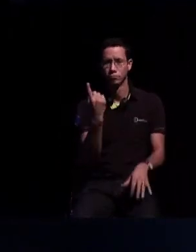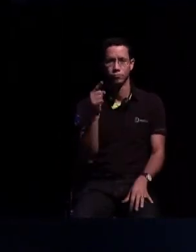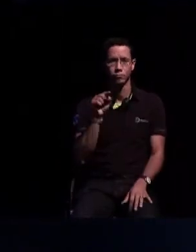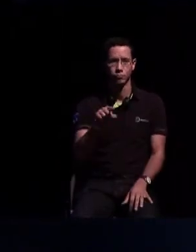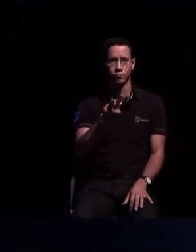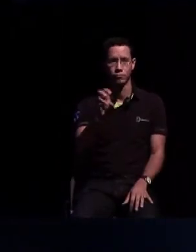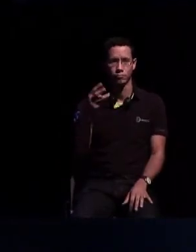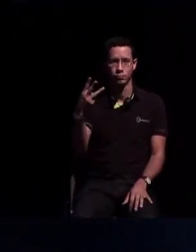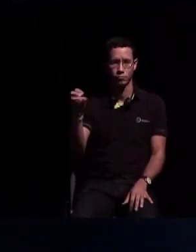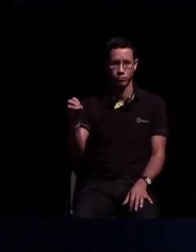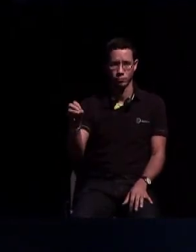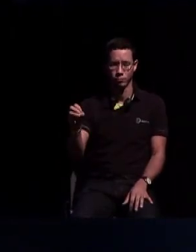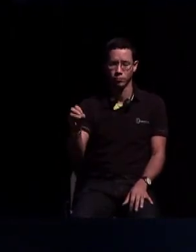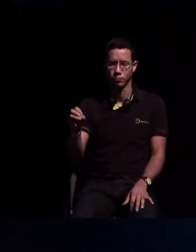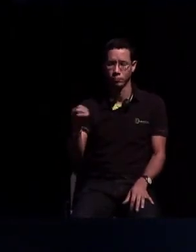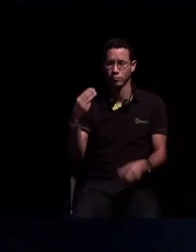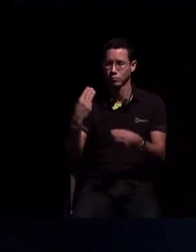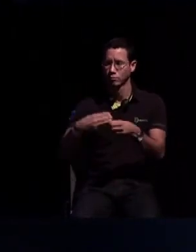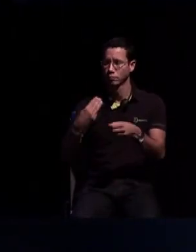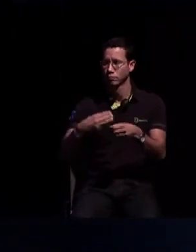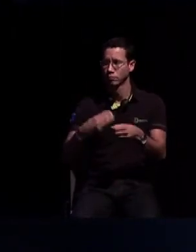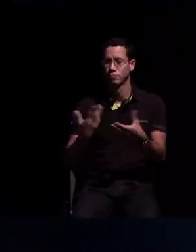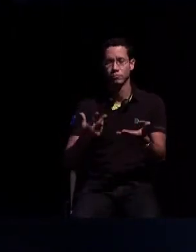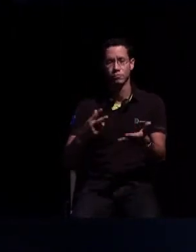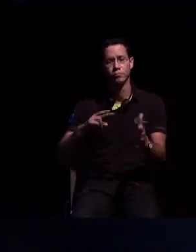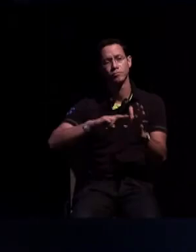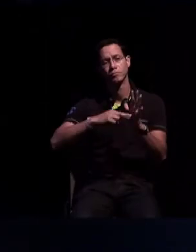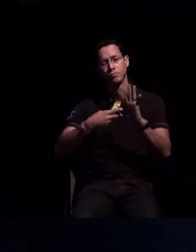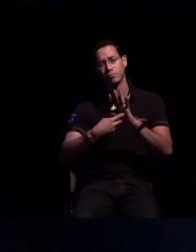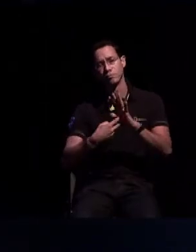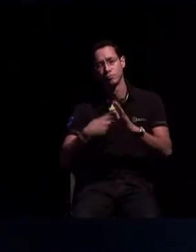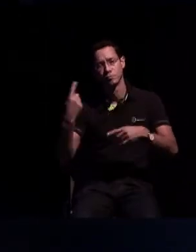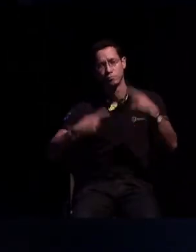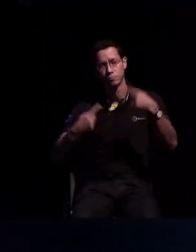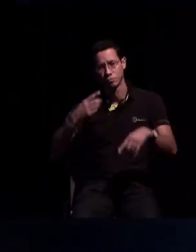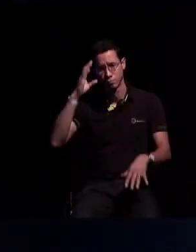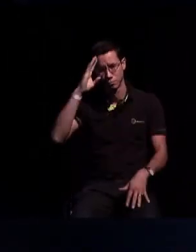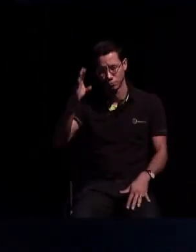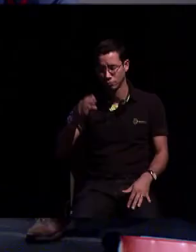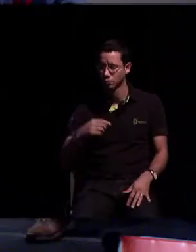municipios donde el simbolismo es la política principal?